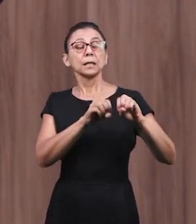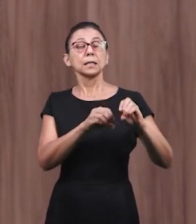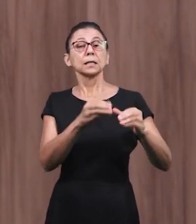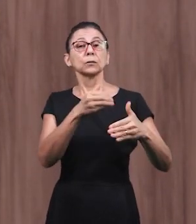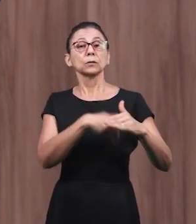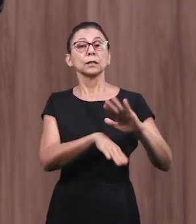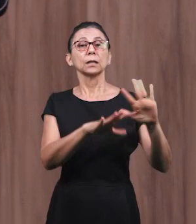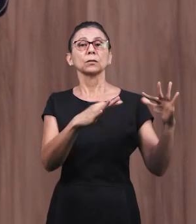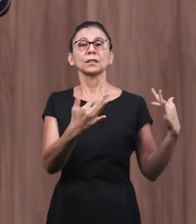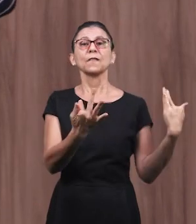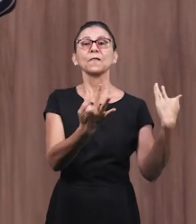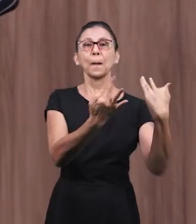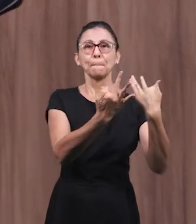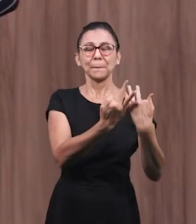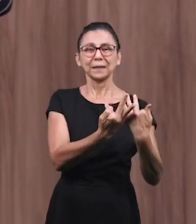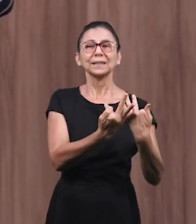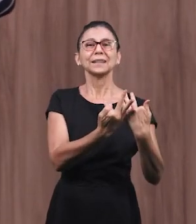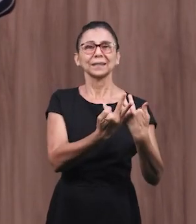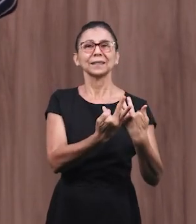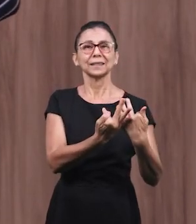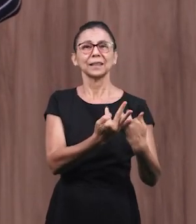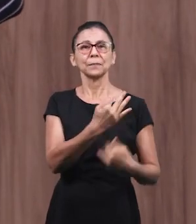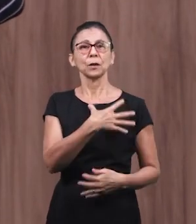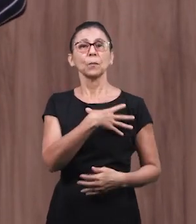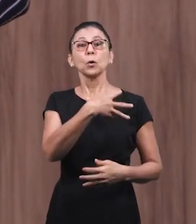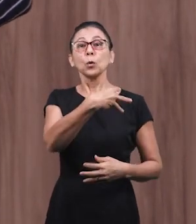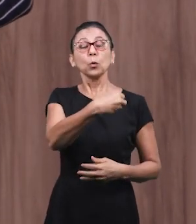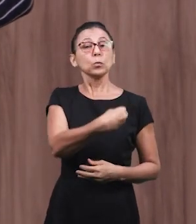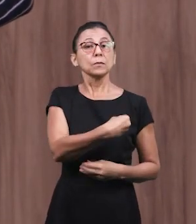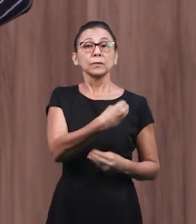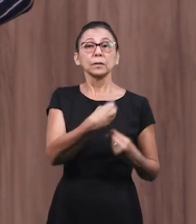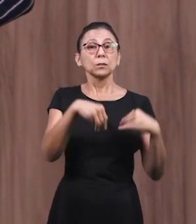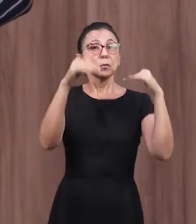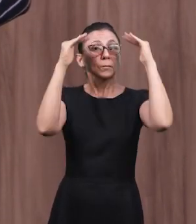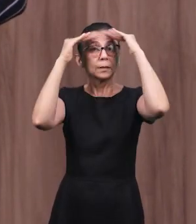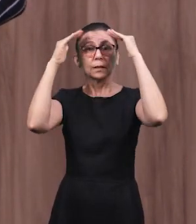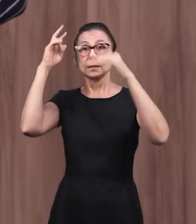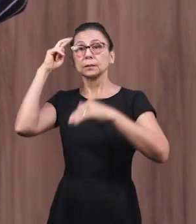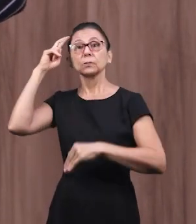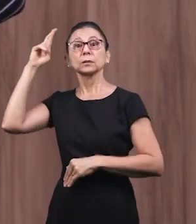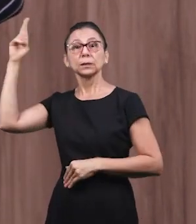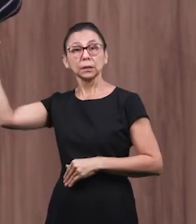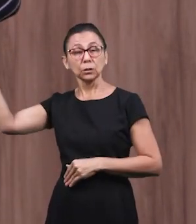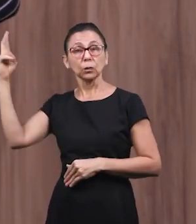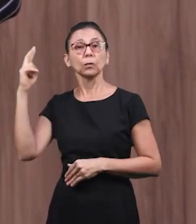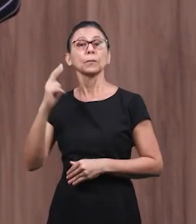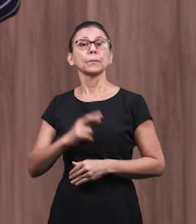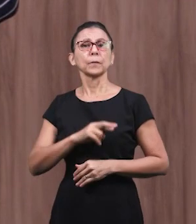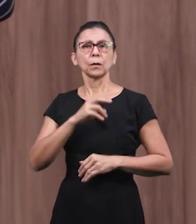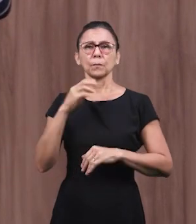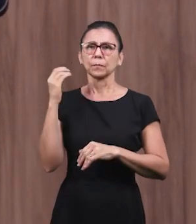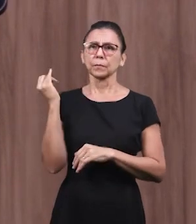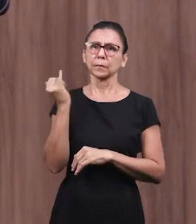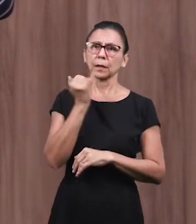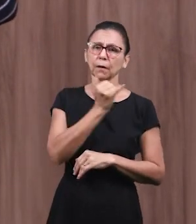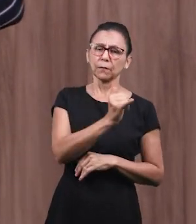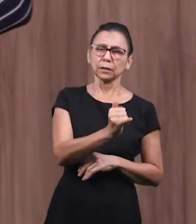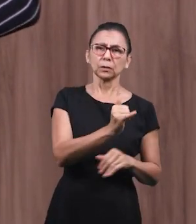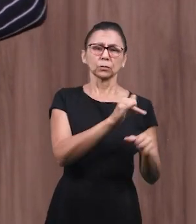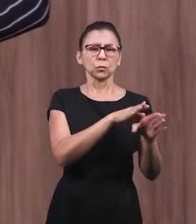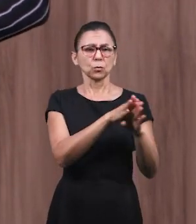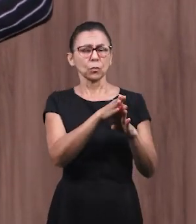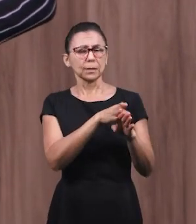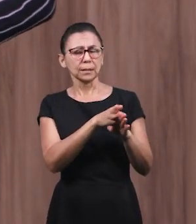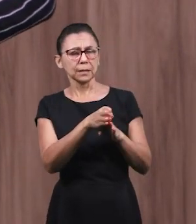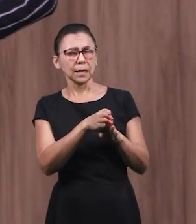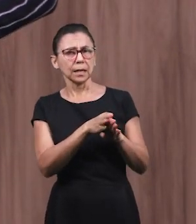famílias tem impacto na formação dos filhos em obediência ao Senhor. São histórias de aviso e instrução.